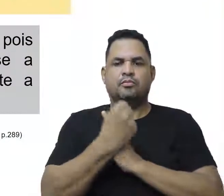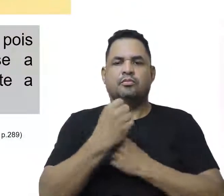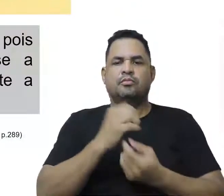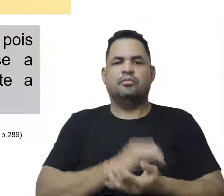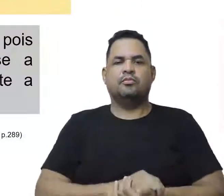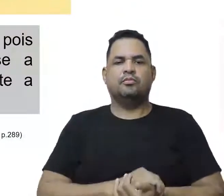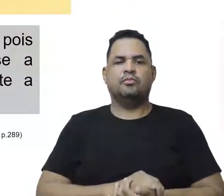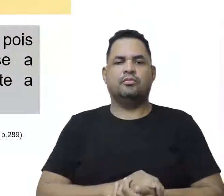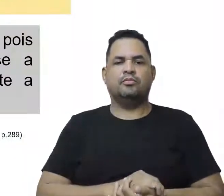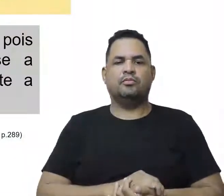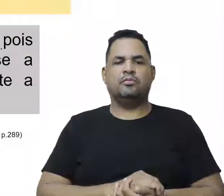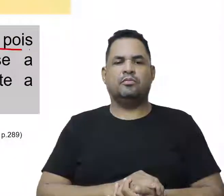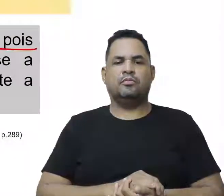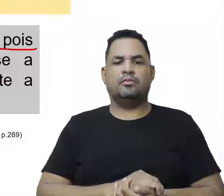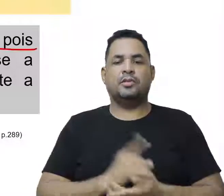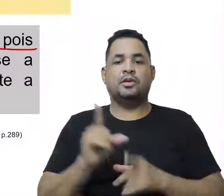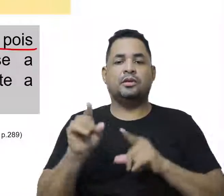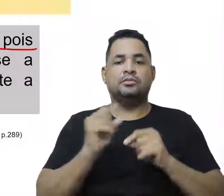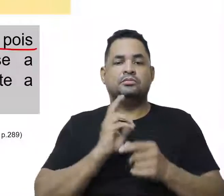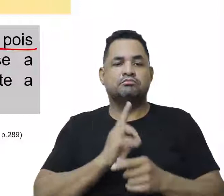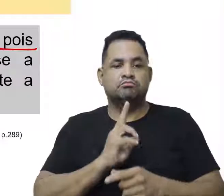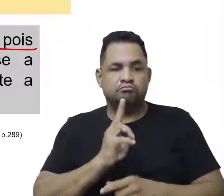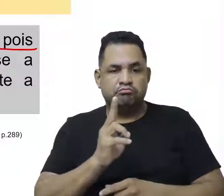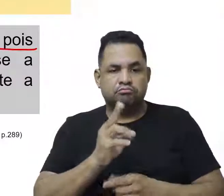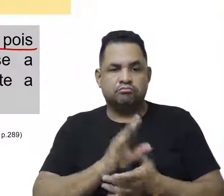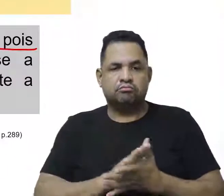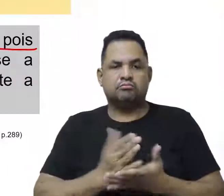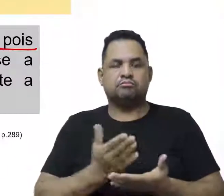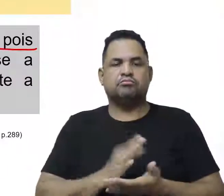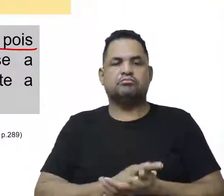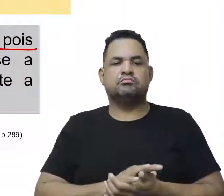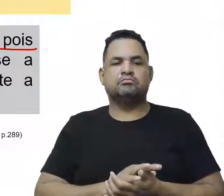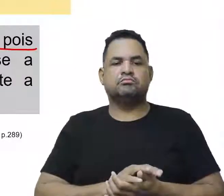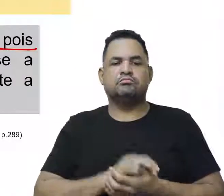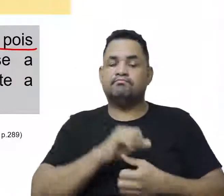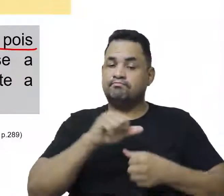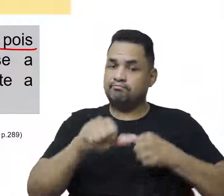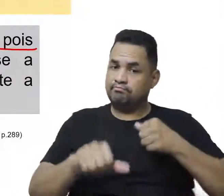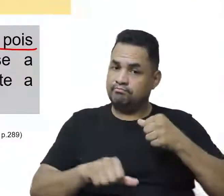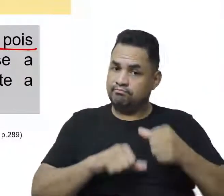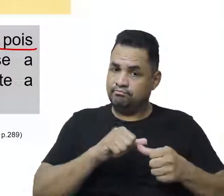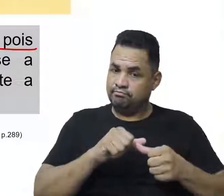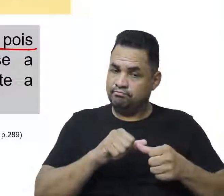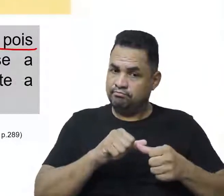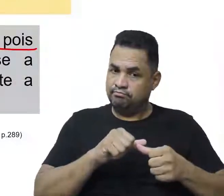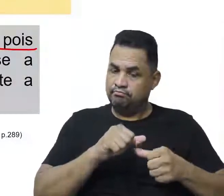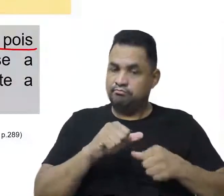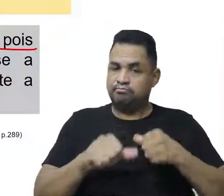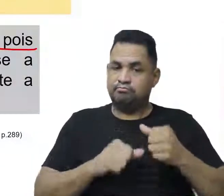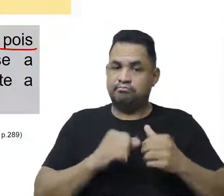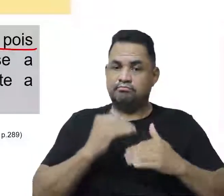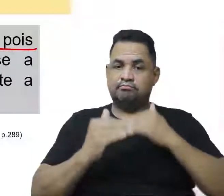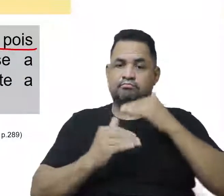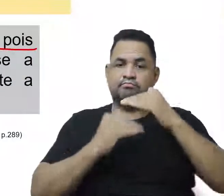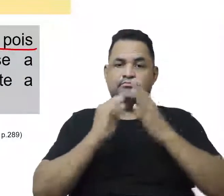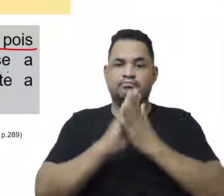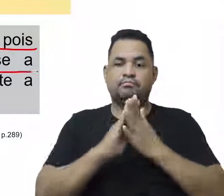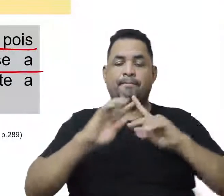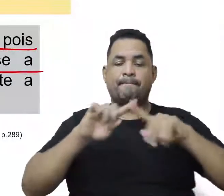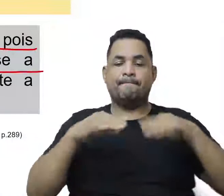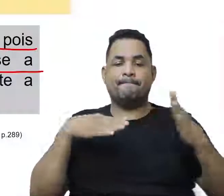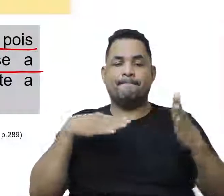então Nesse sentido sou opção era conservadora pois admitir a mudança ou seja o progresso